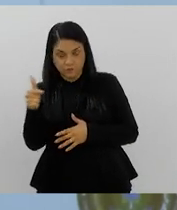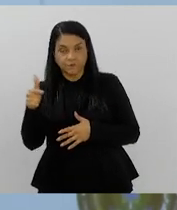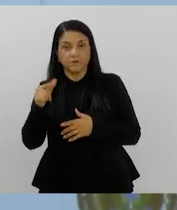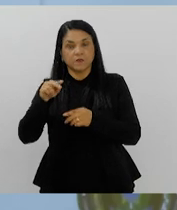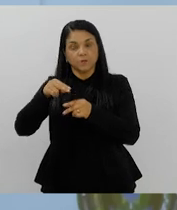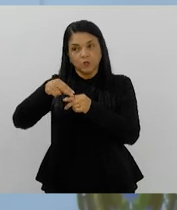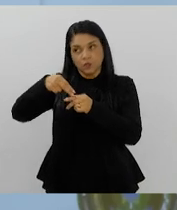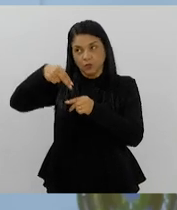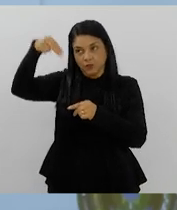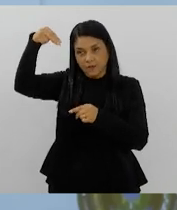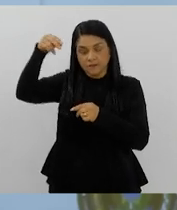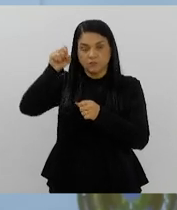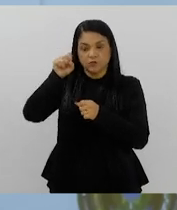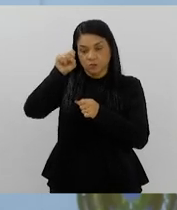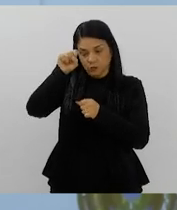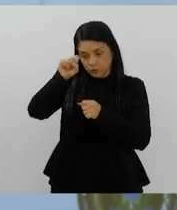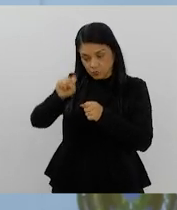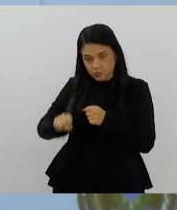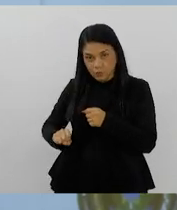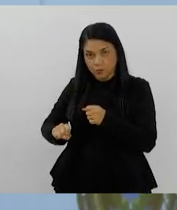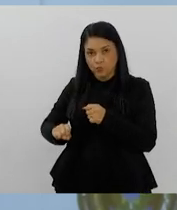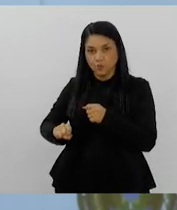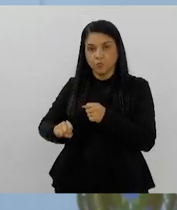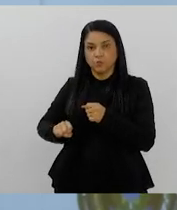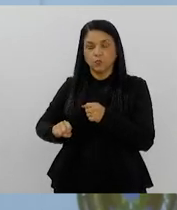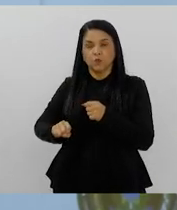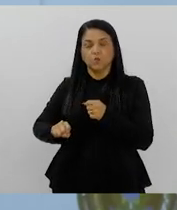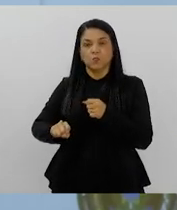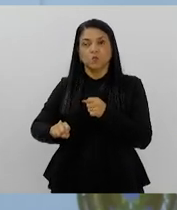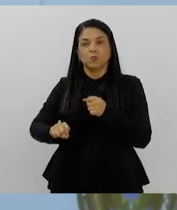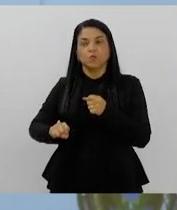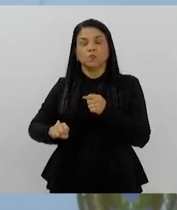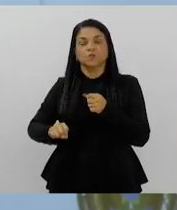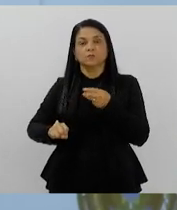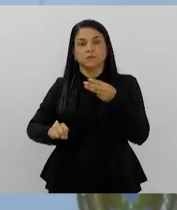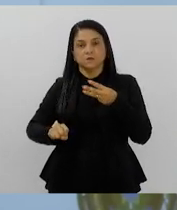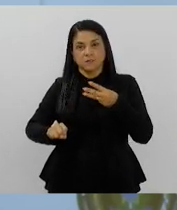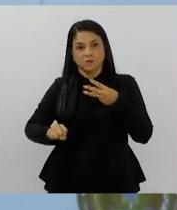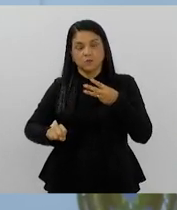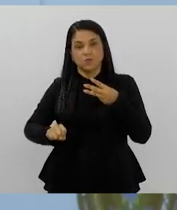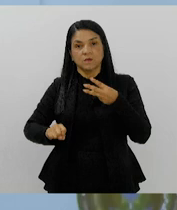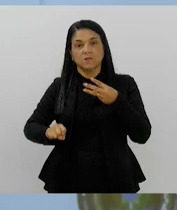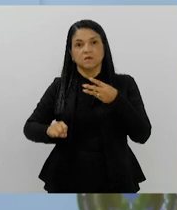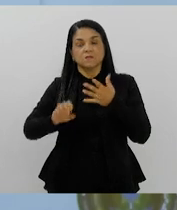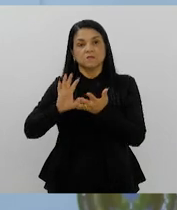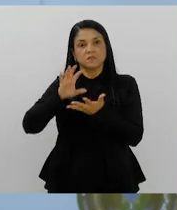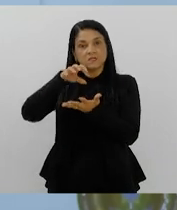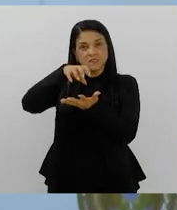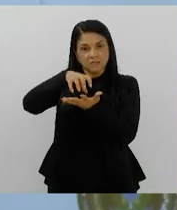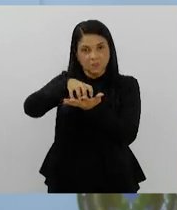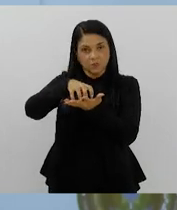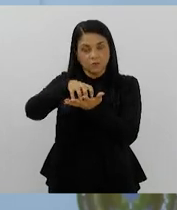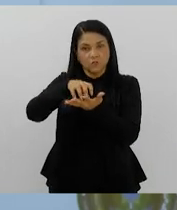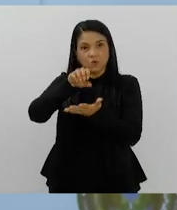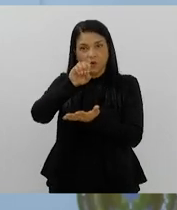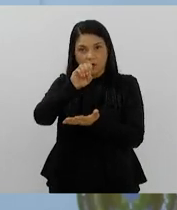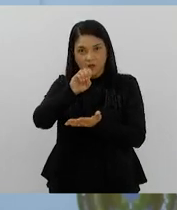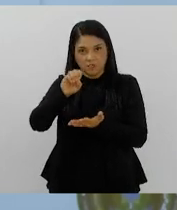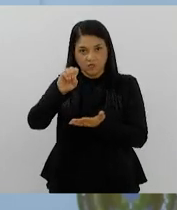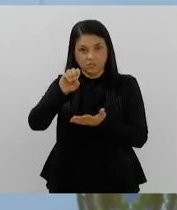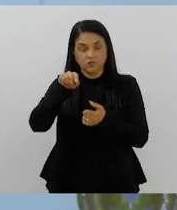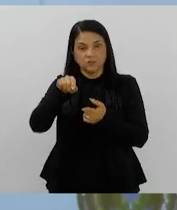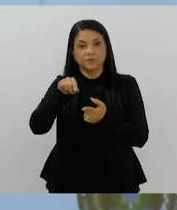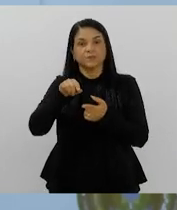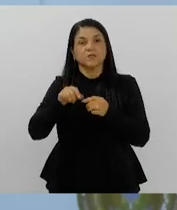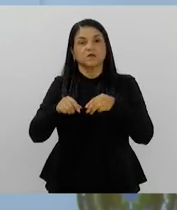a região sul, seguindo a região centro-oeste e, por último, a região norte.